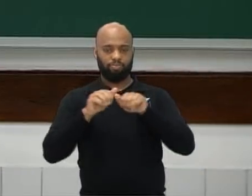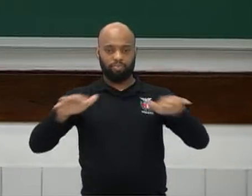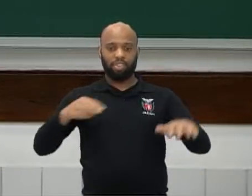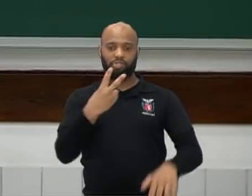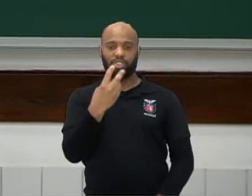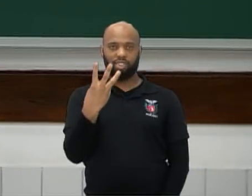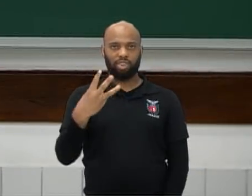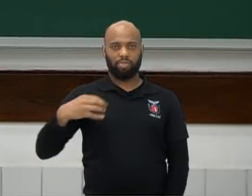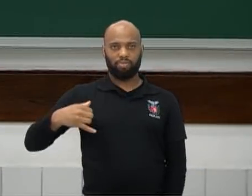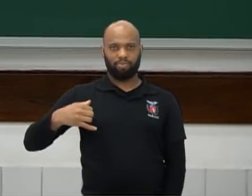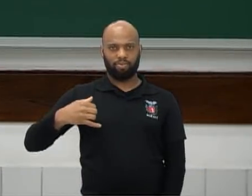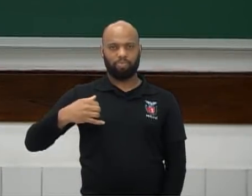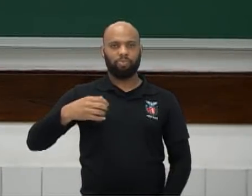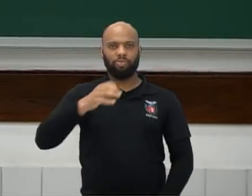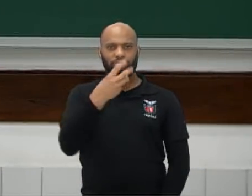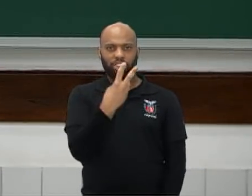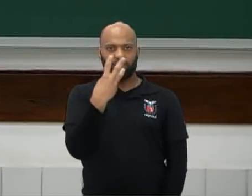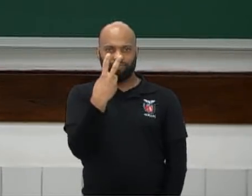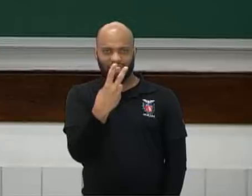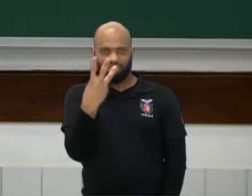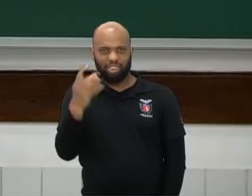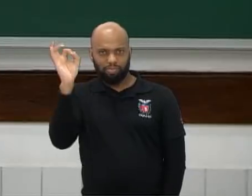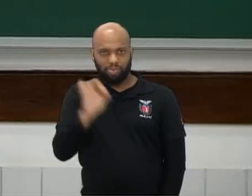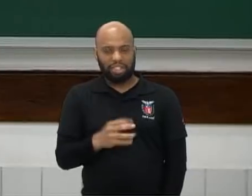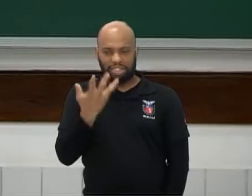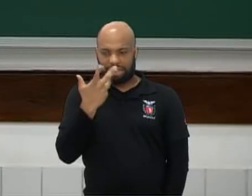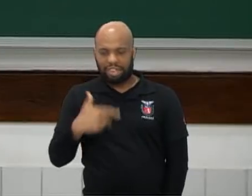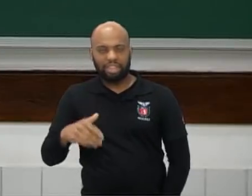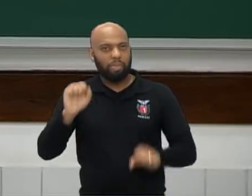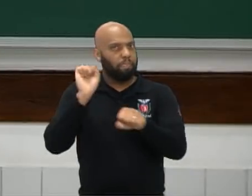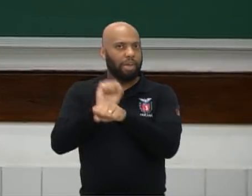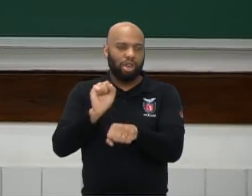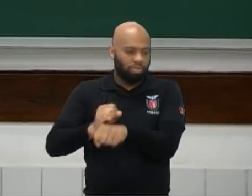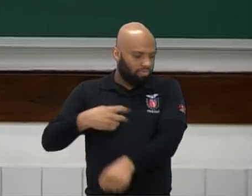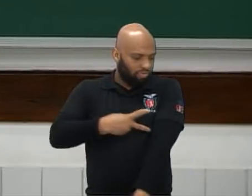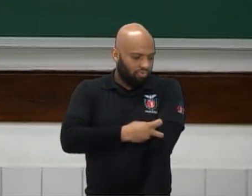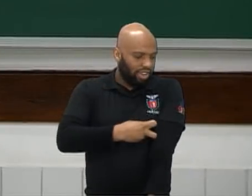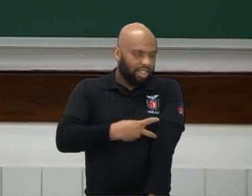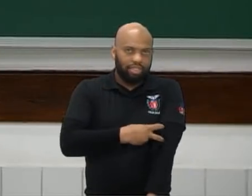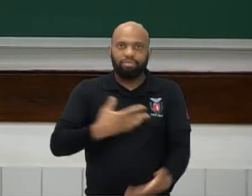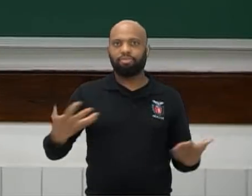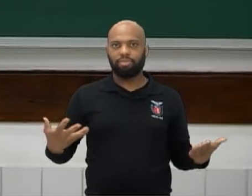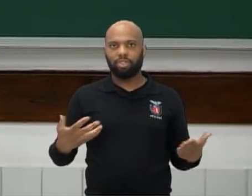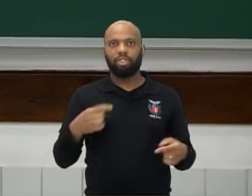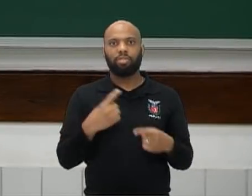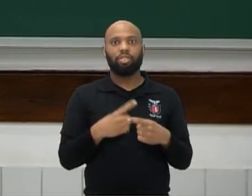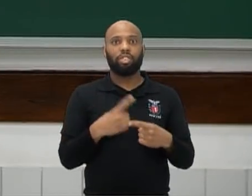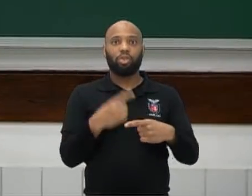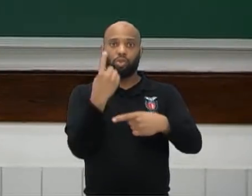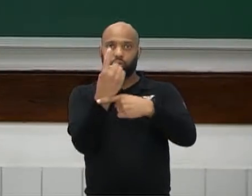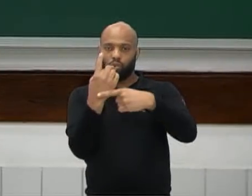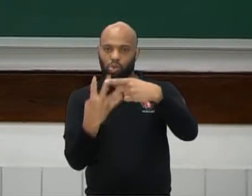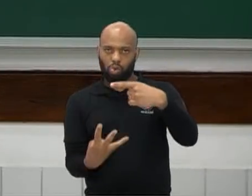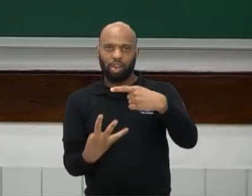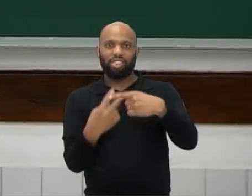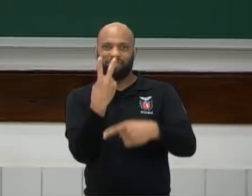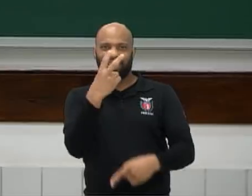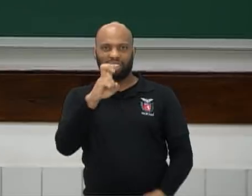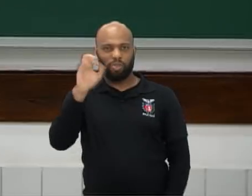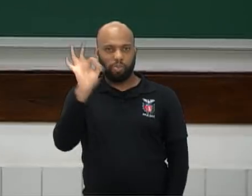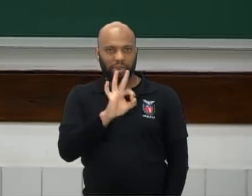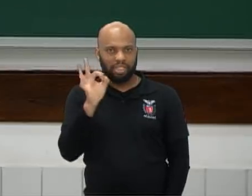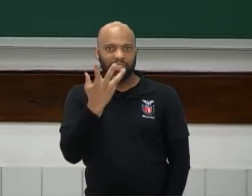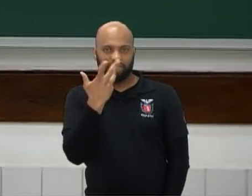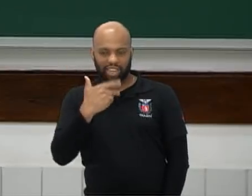23% das crianças brasileiras deixaram de receber vacinas importantes do calendário nacional de vacinação. 1/4 das nossas crianças, pessoal,